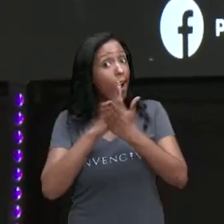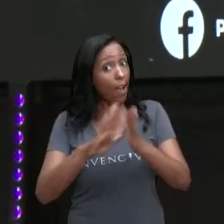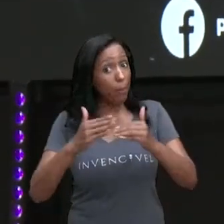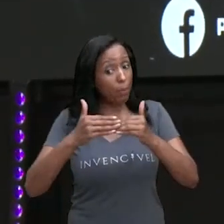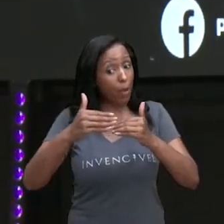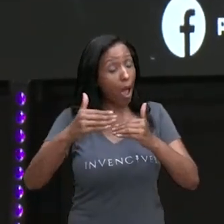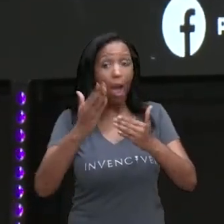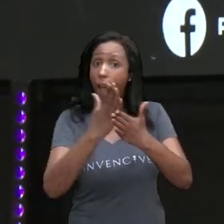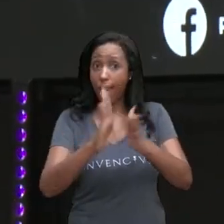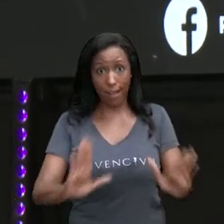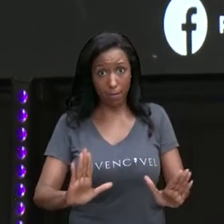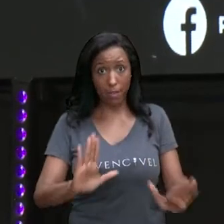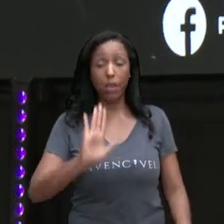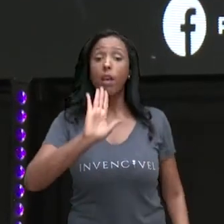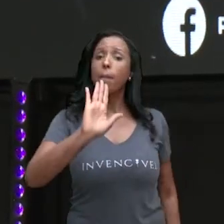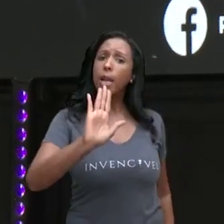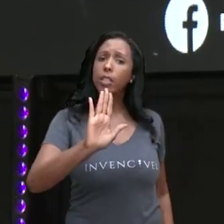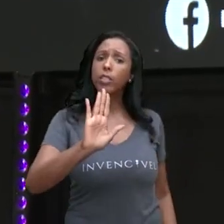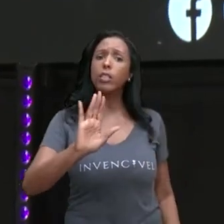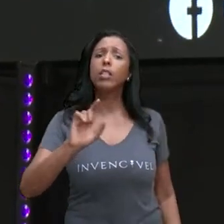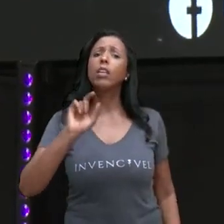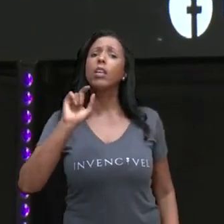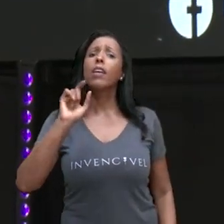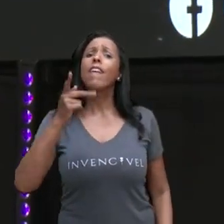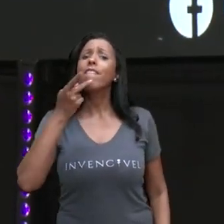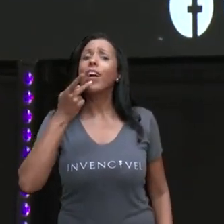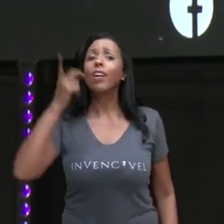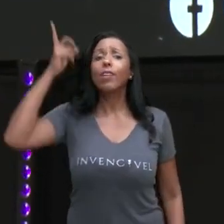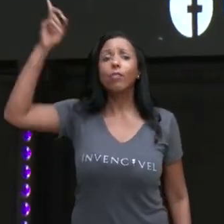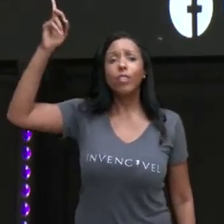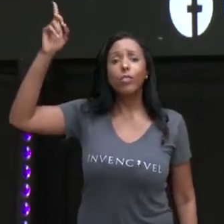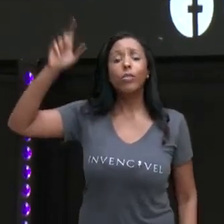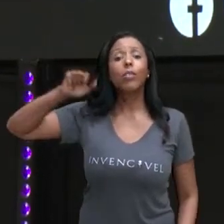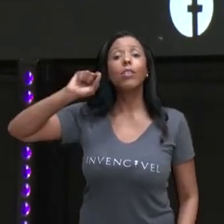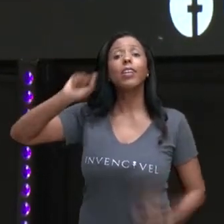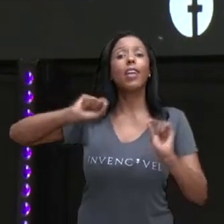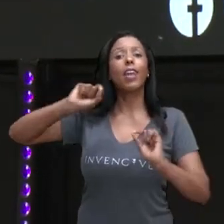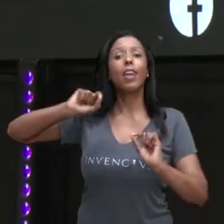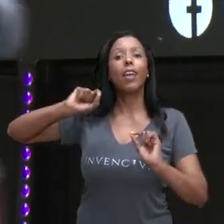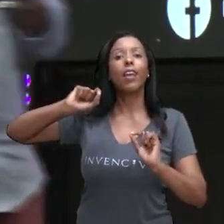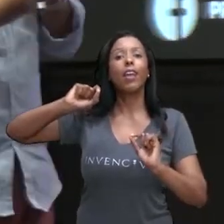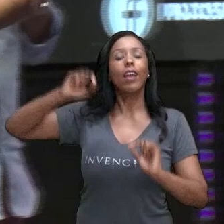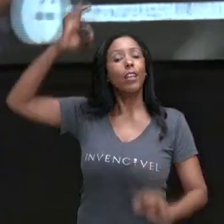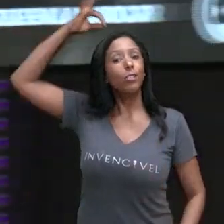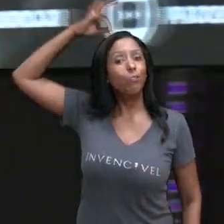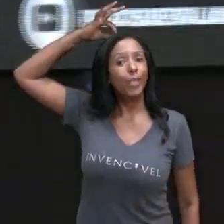uma máquina, não é um corpo. Quem fala comigo é o teu espírito. Você tem uma